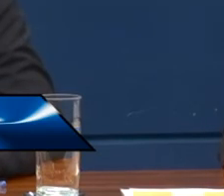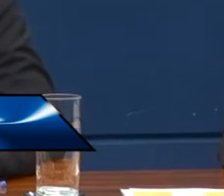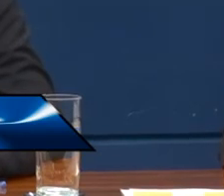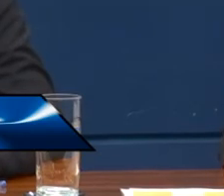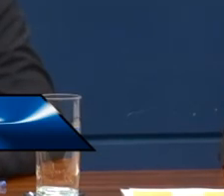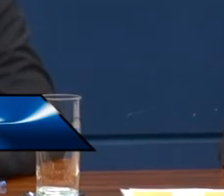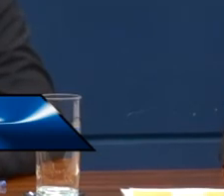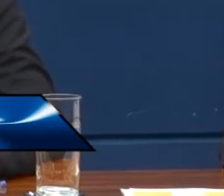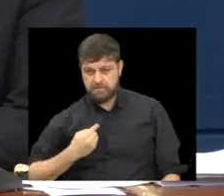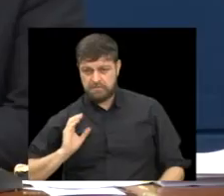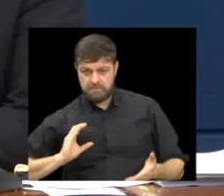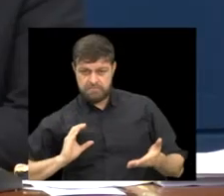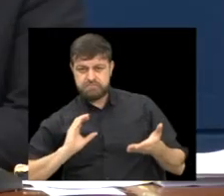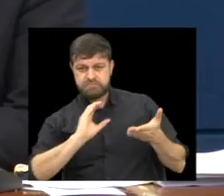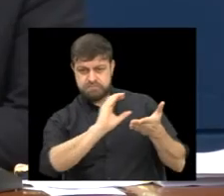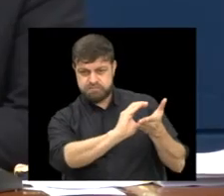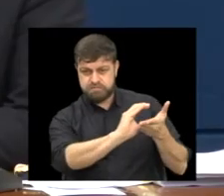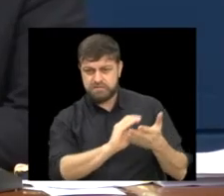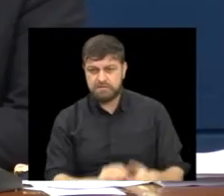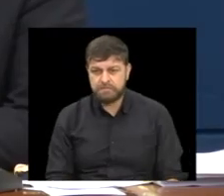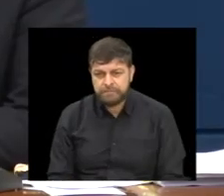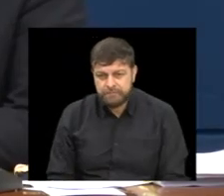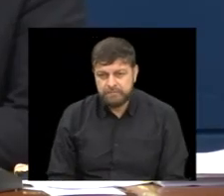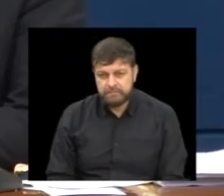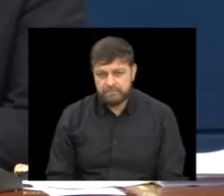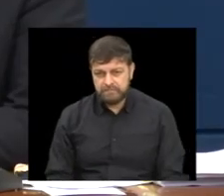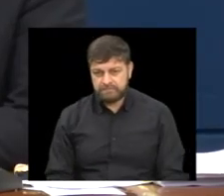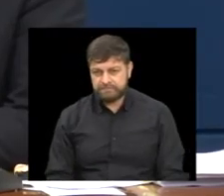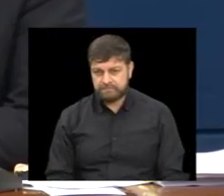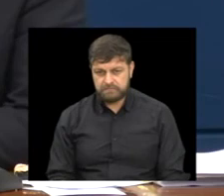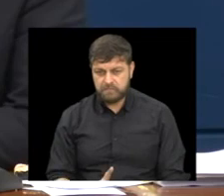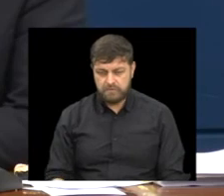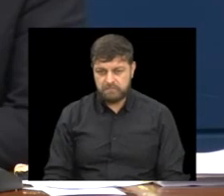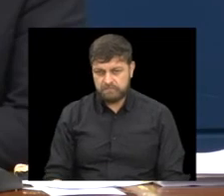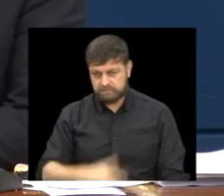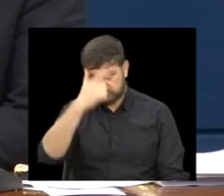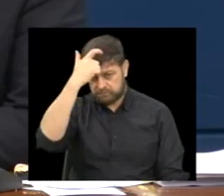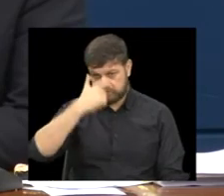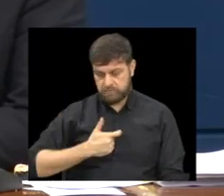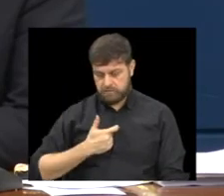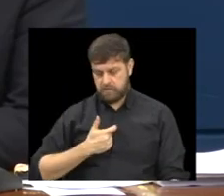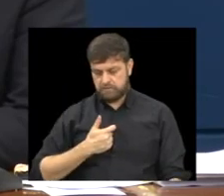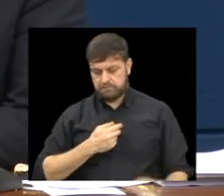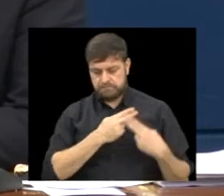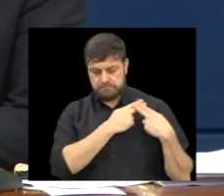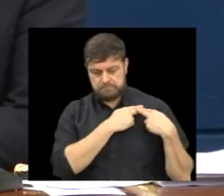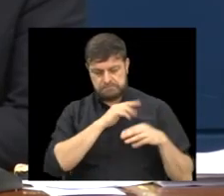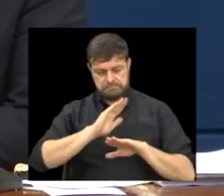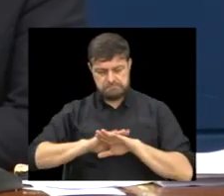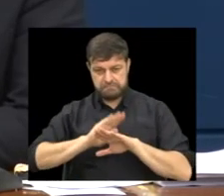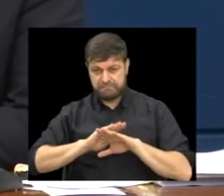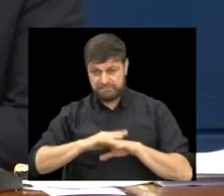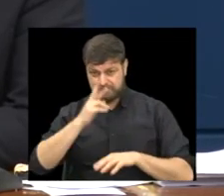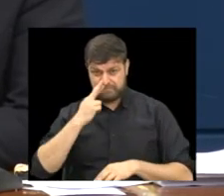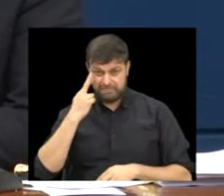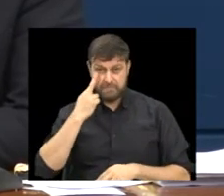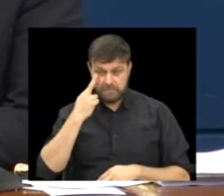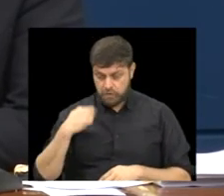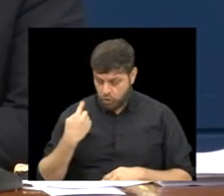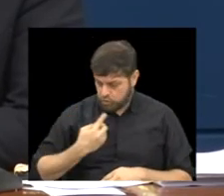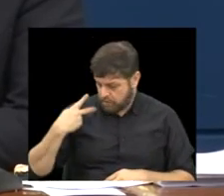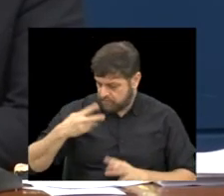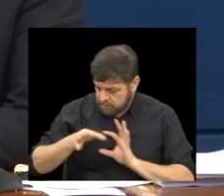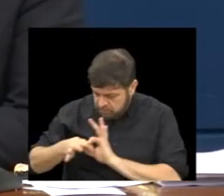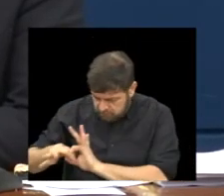coordenadas pela presidência. Mas esse não é um mérito da mesa, da presidência, esse é um mérito da união de todos